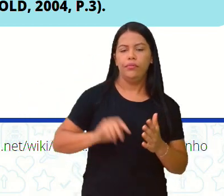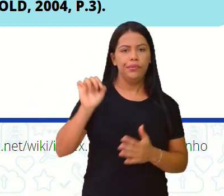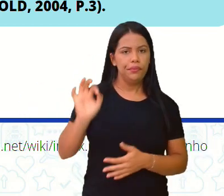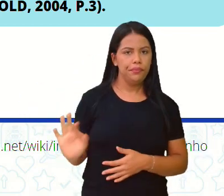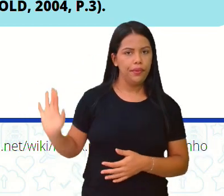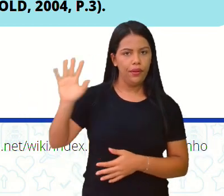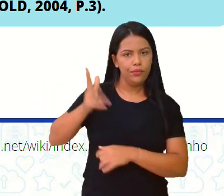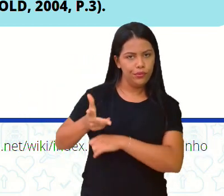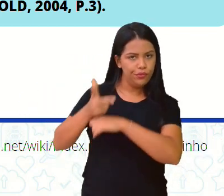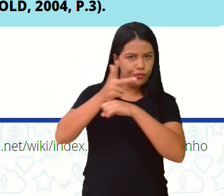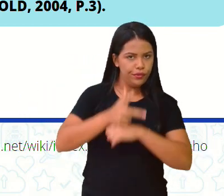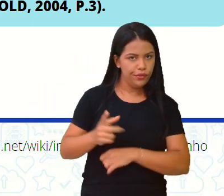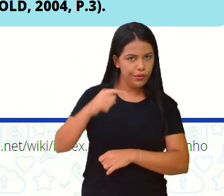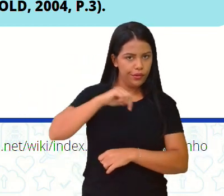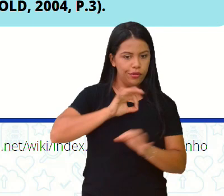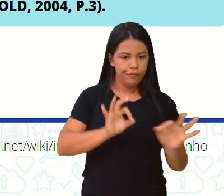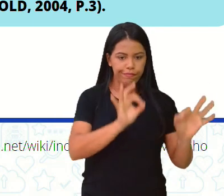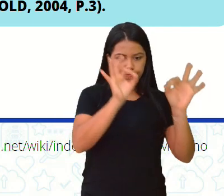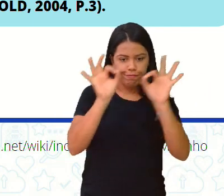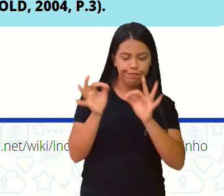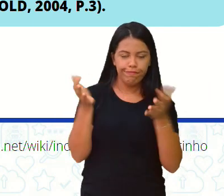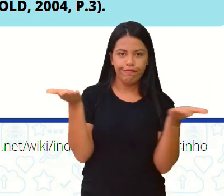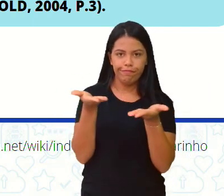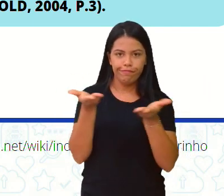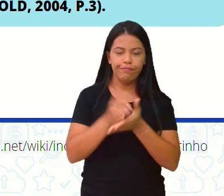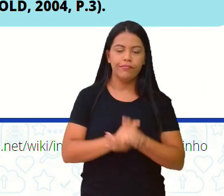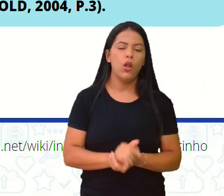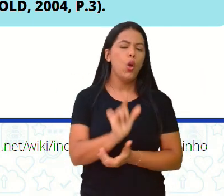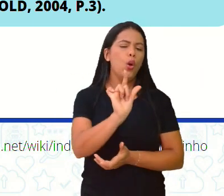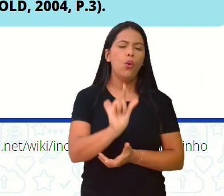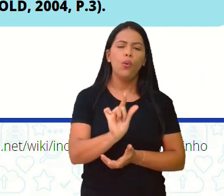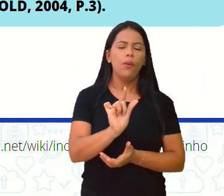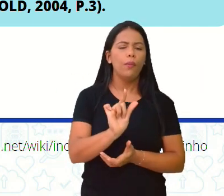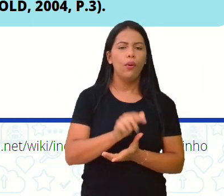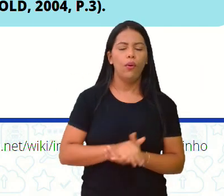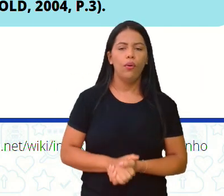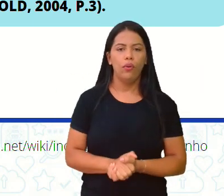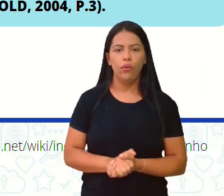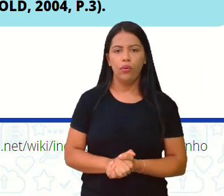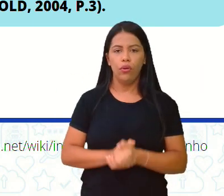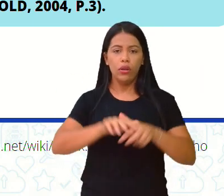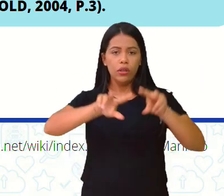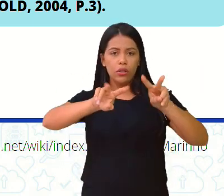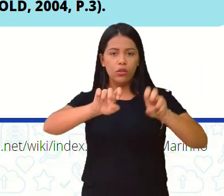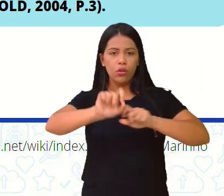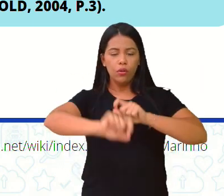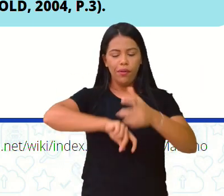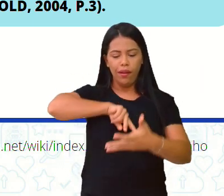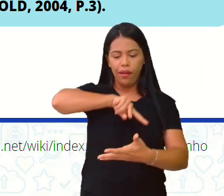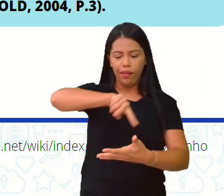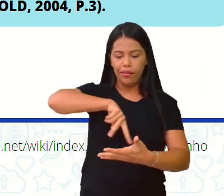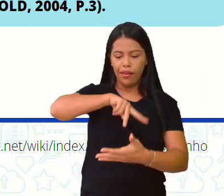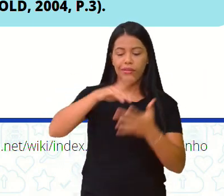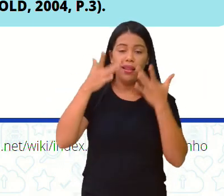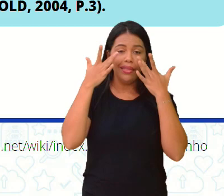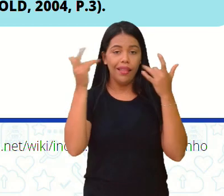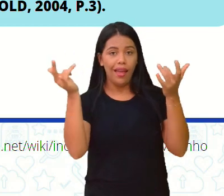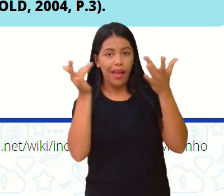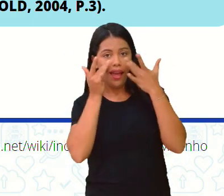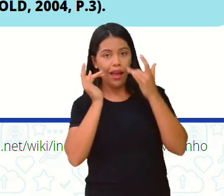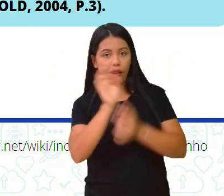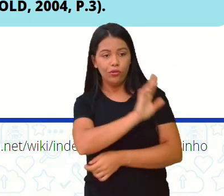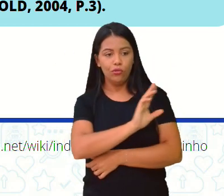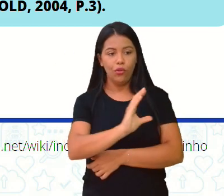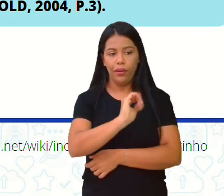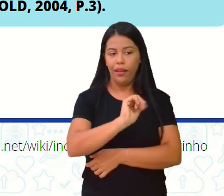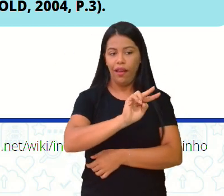vídeo que a gente viu agora, um pouquinho de um folguedo teatral chamado